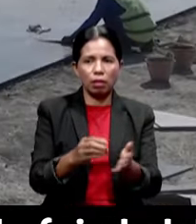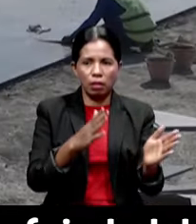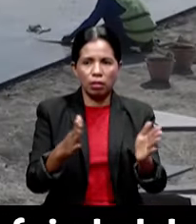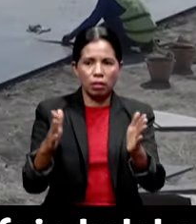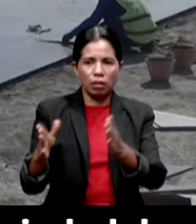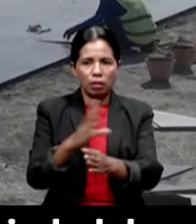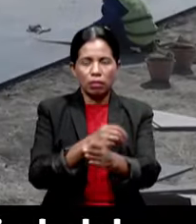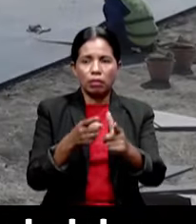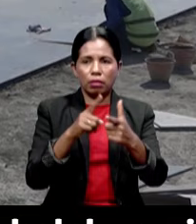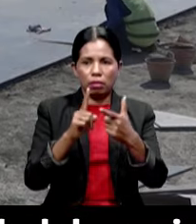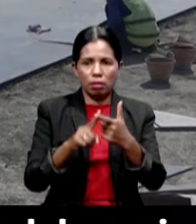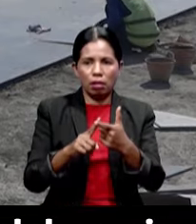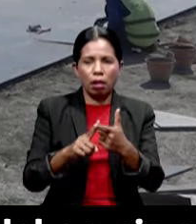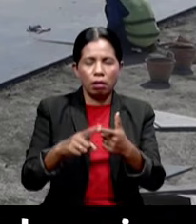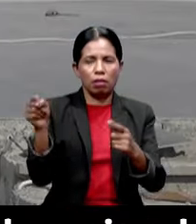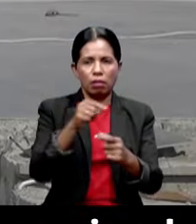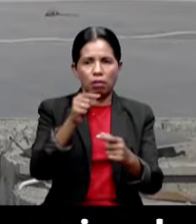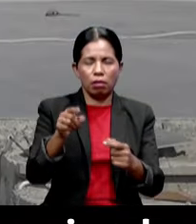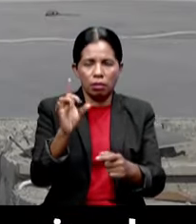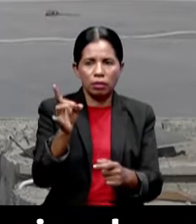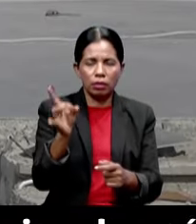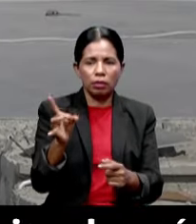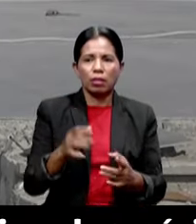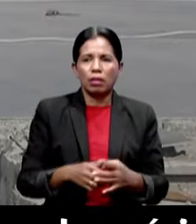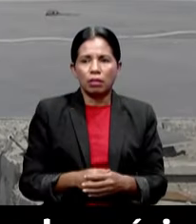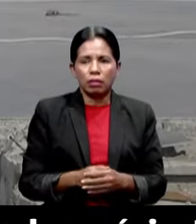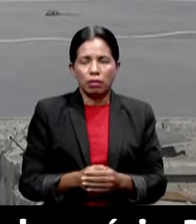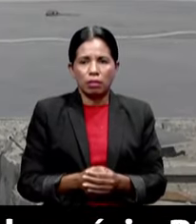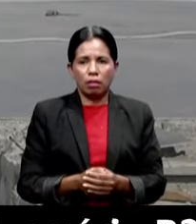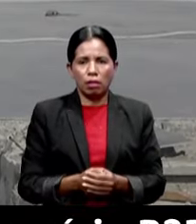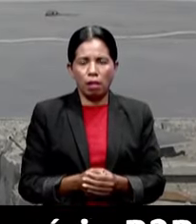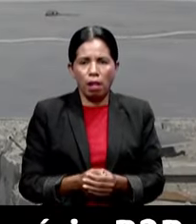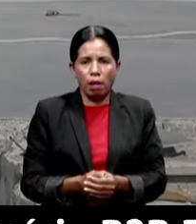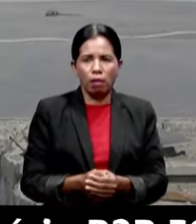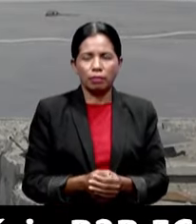preparação ba construção refere atinge 1% valor recent. Luciano Amaral, Dilma Sujeti, GMN.